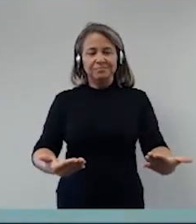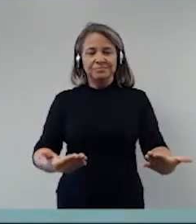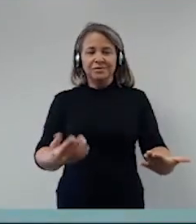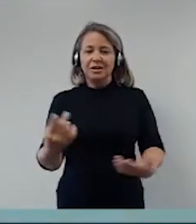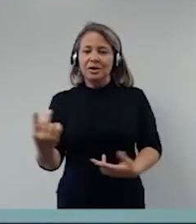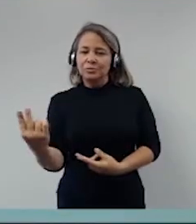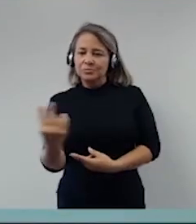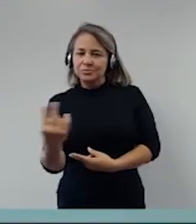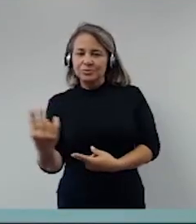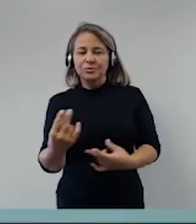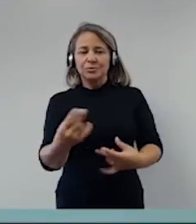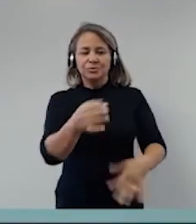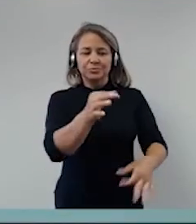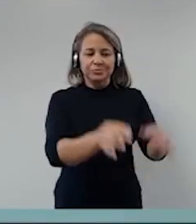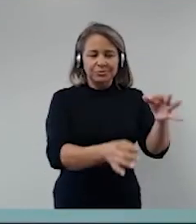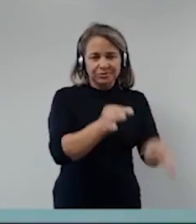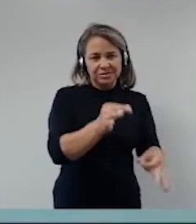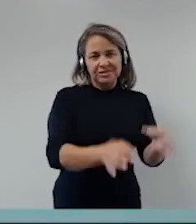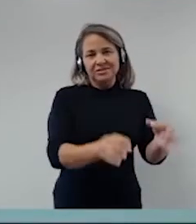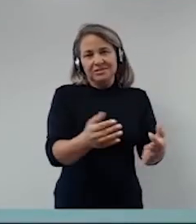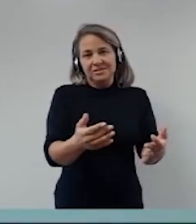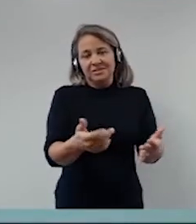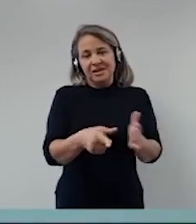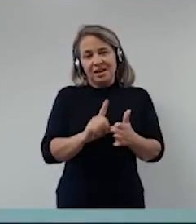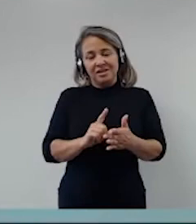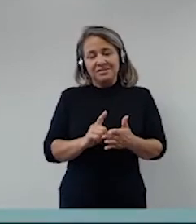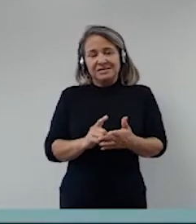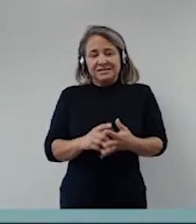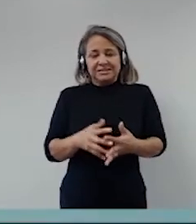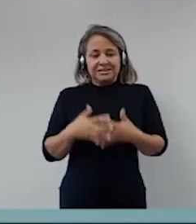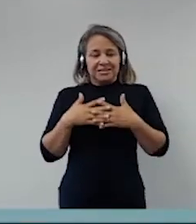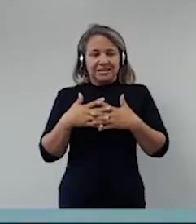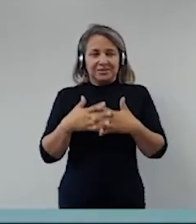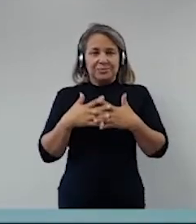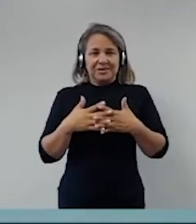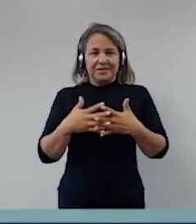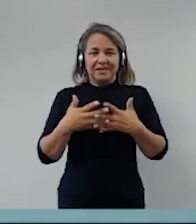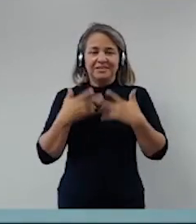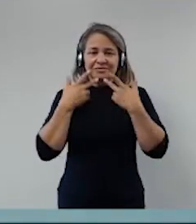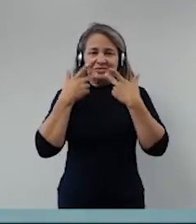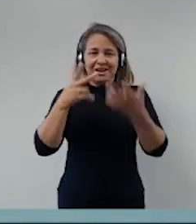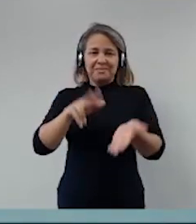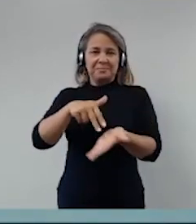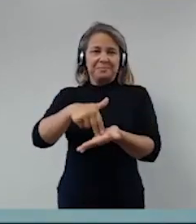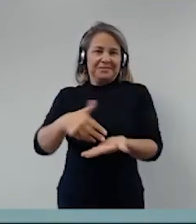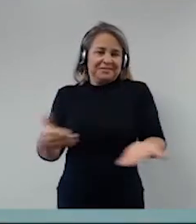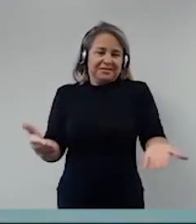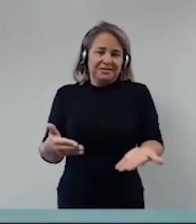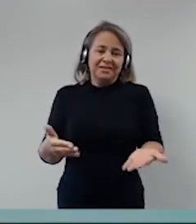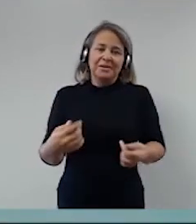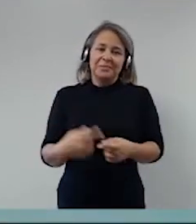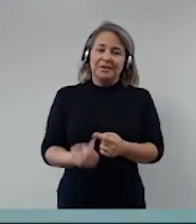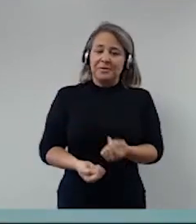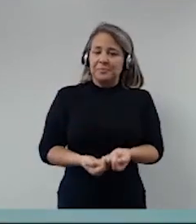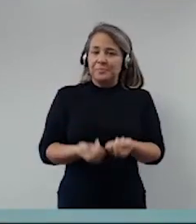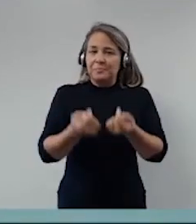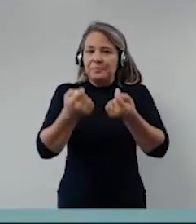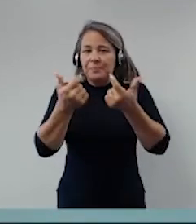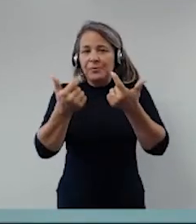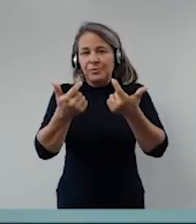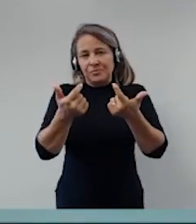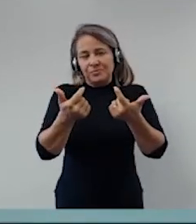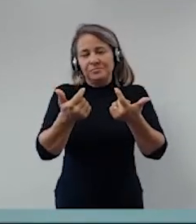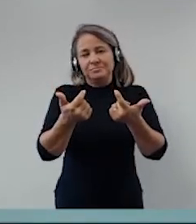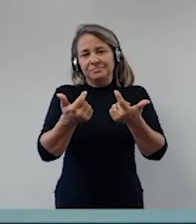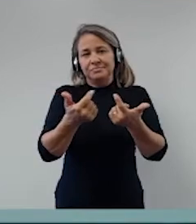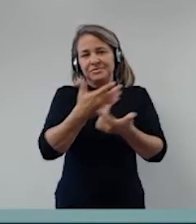doutor Marcos quanto a doutora Dervana, fica complicada a minha posição. Pouco deixou de ser